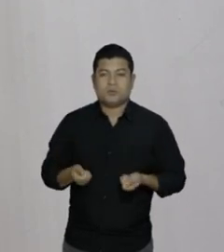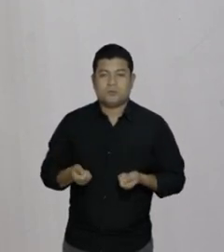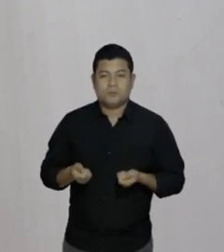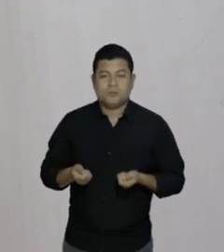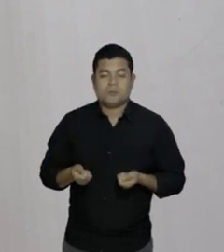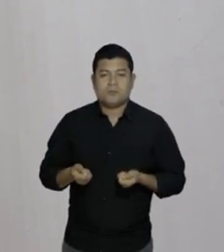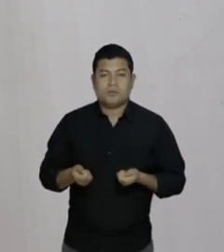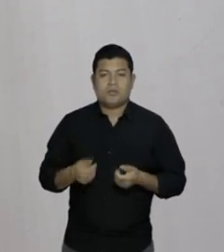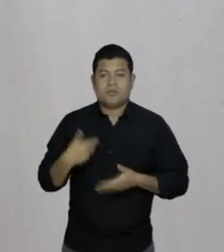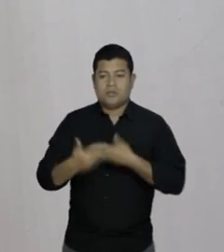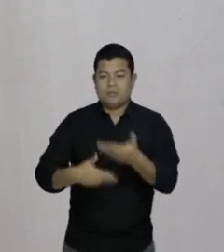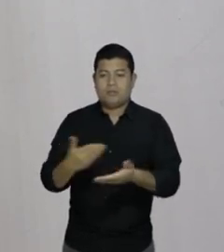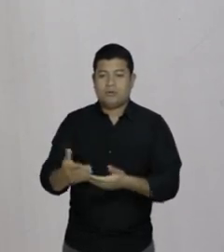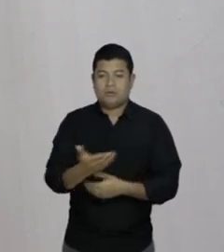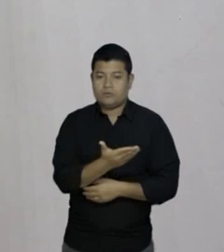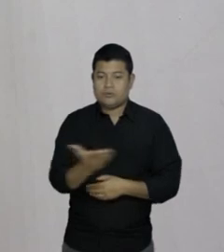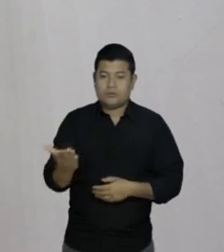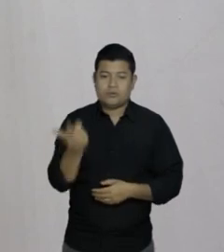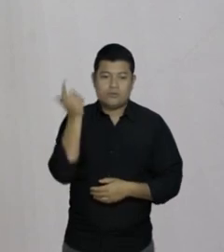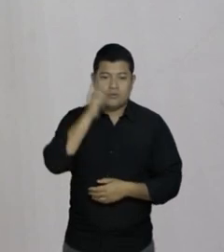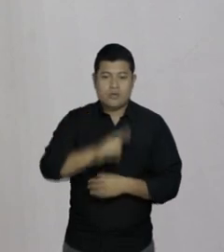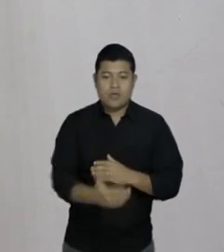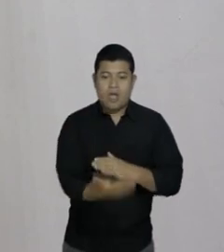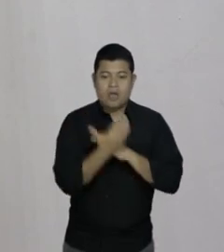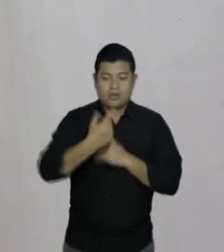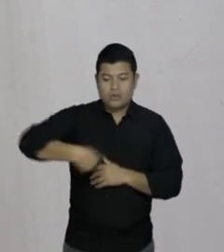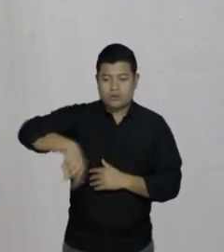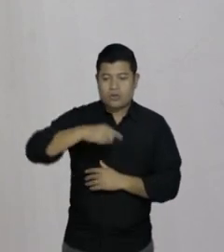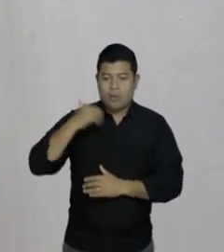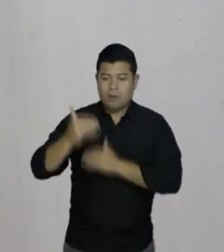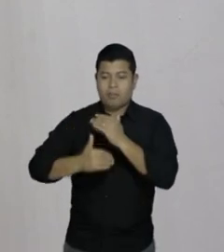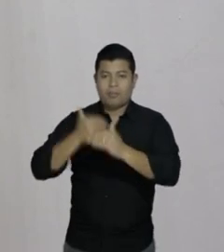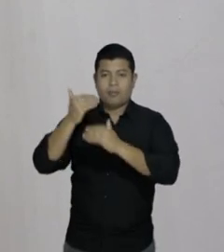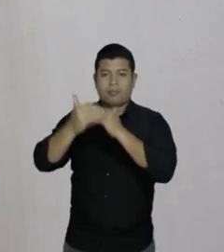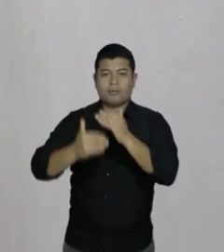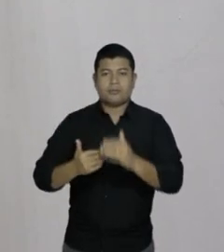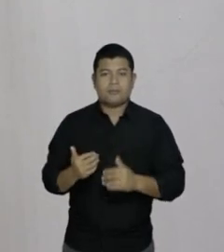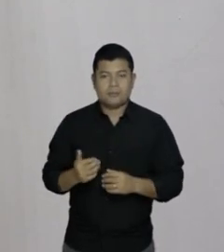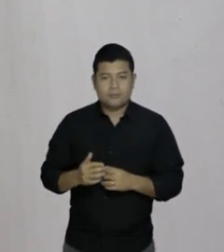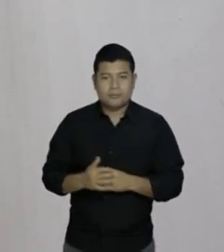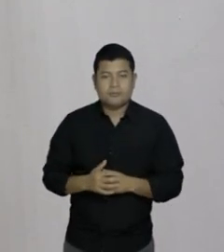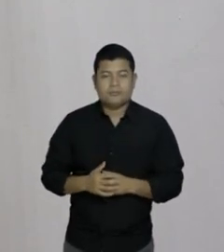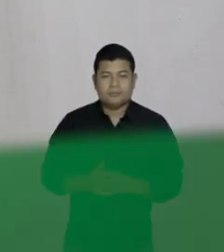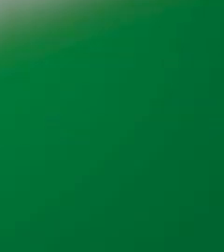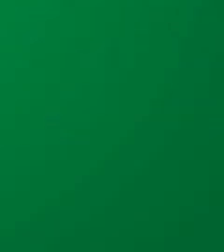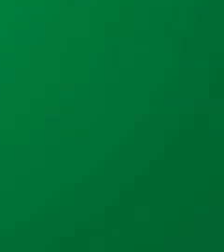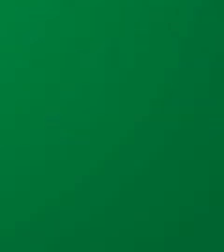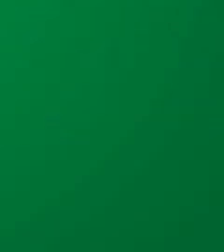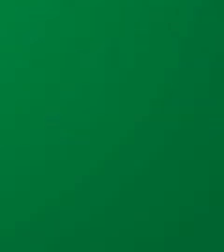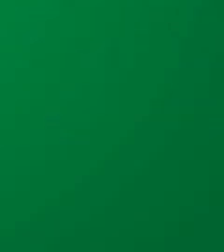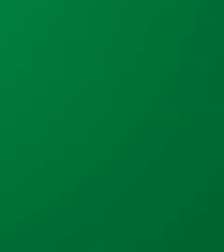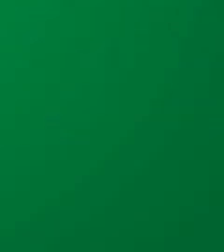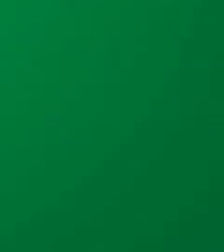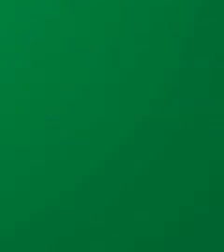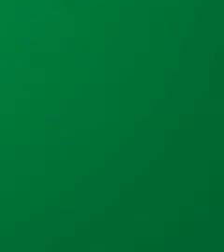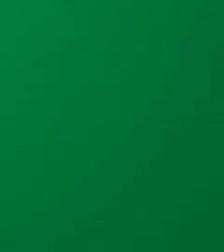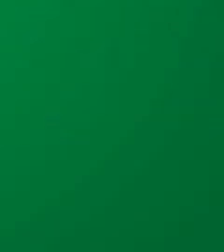devolver em resultado que melhore e que transforme a vida das pessoas né